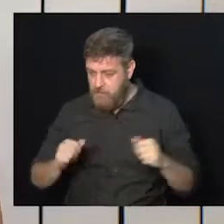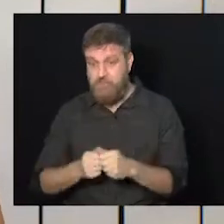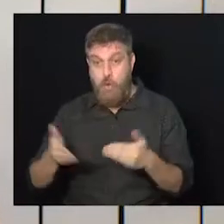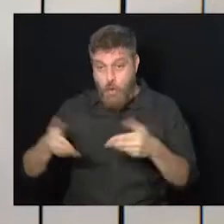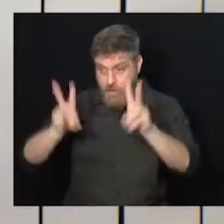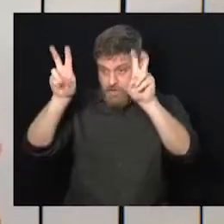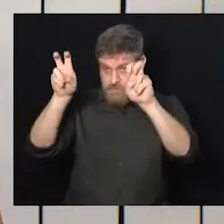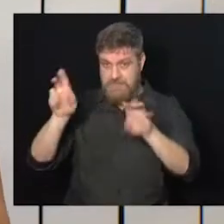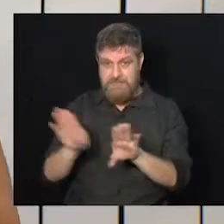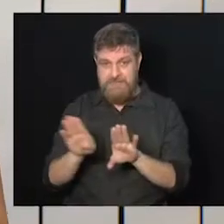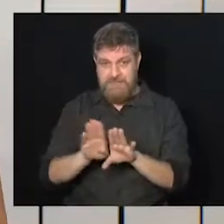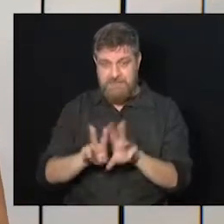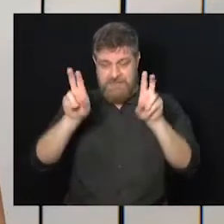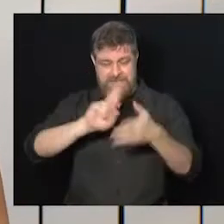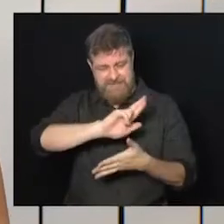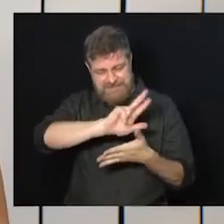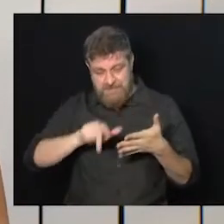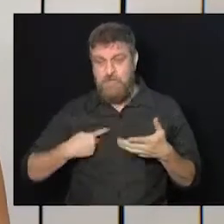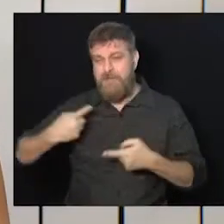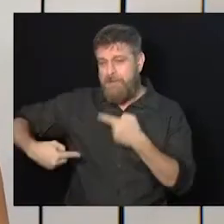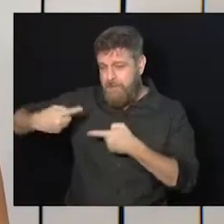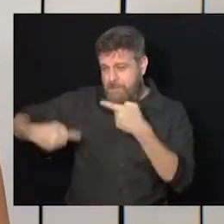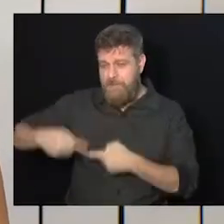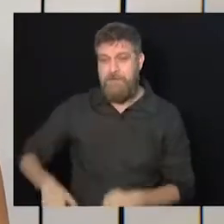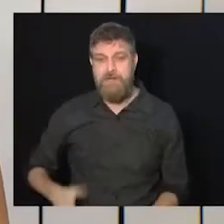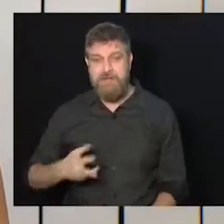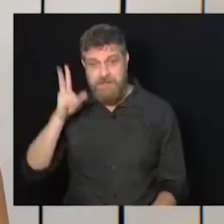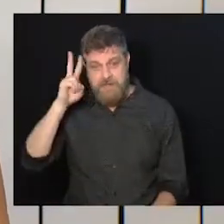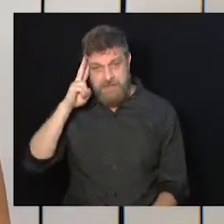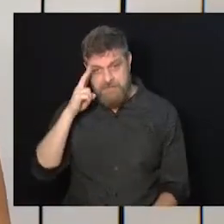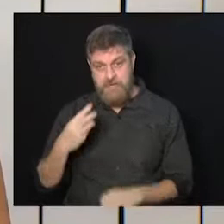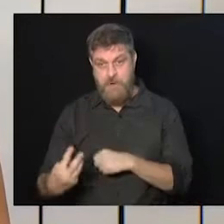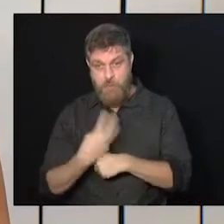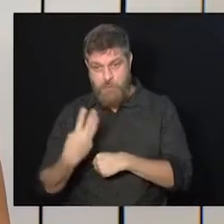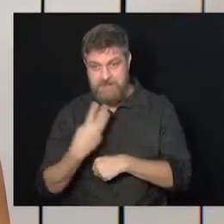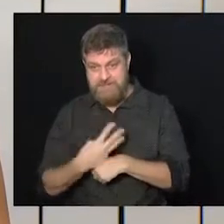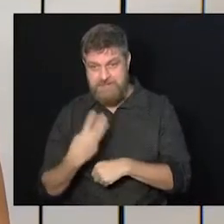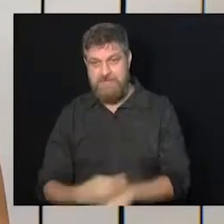tema quanto tantos outros que nós discutimos aqui. Lembrando que o WhatsApp é o